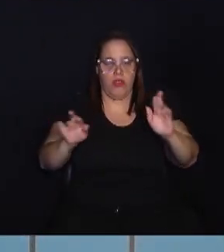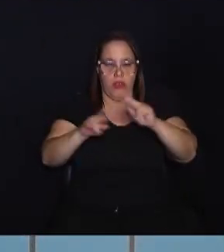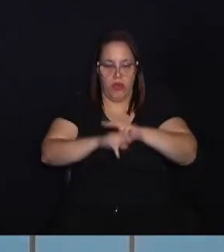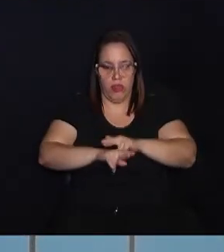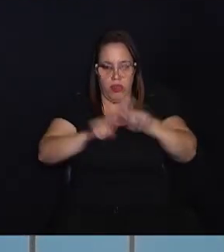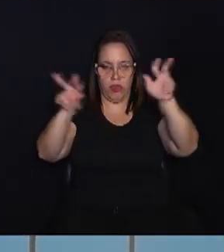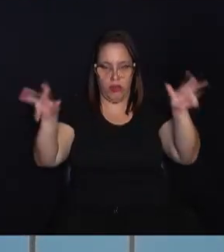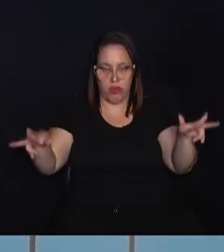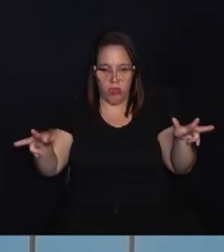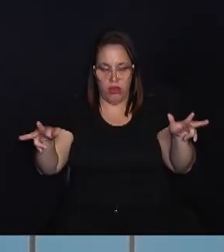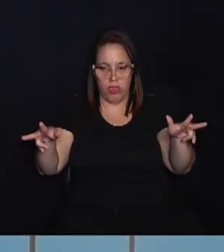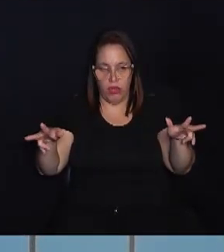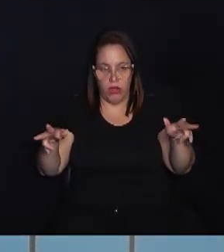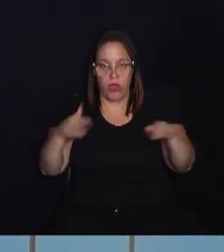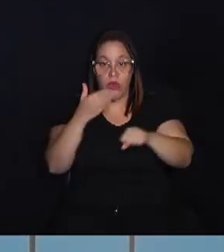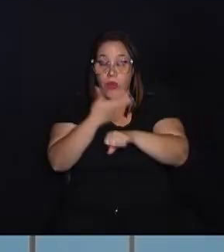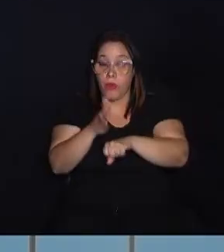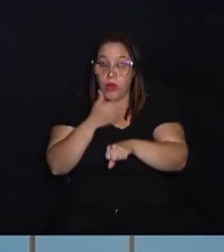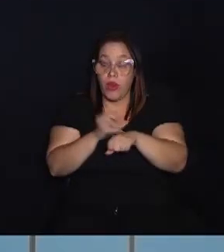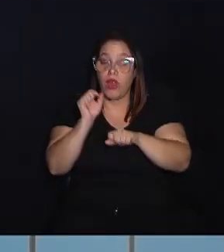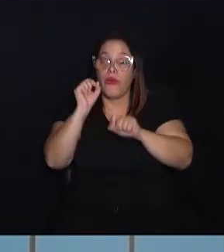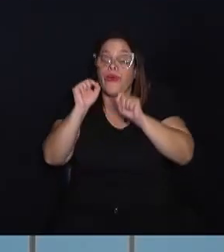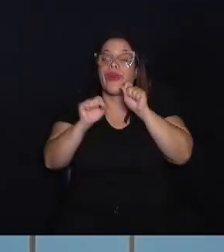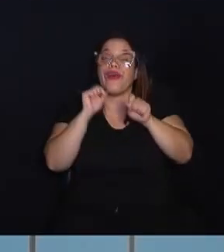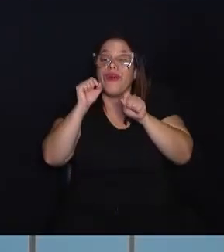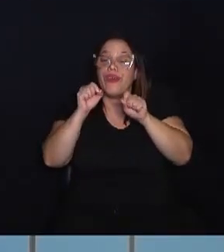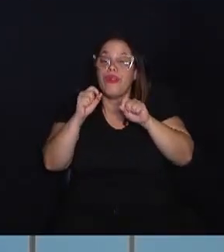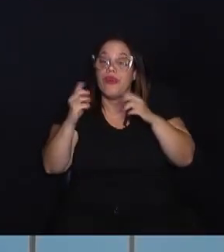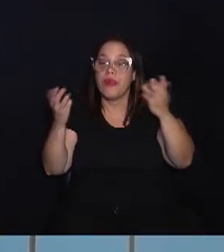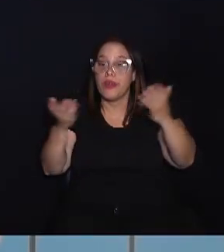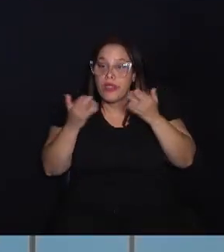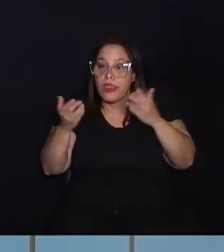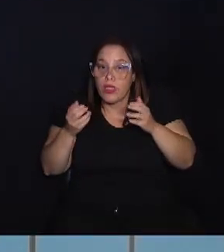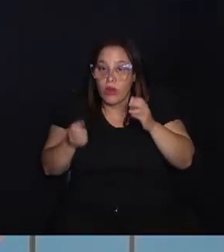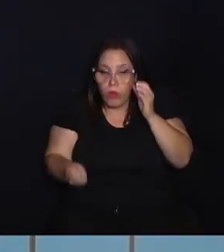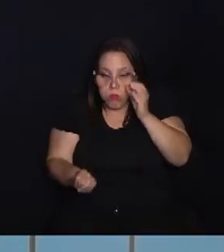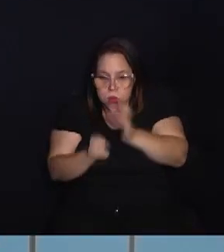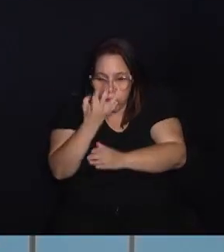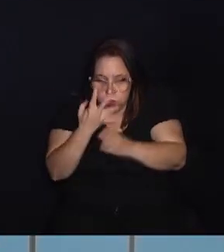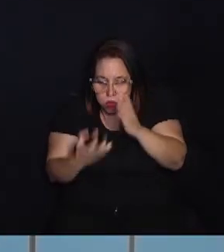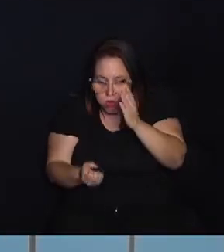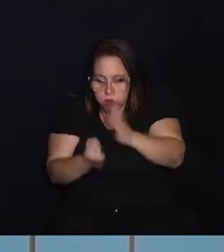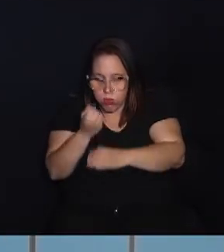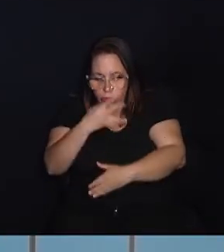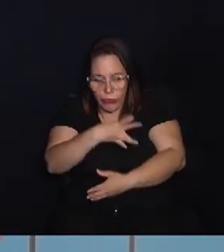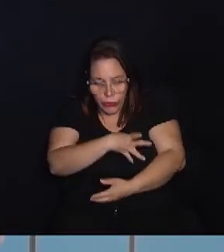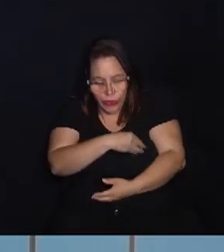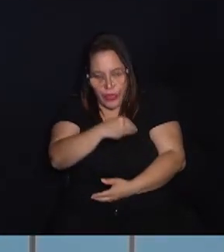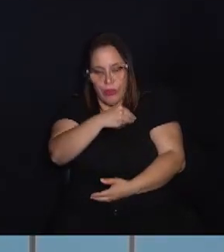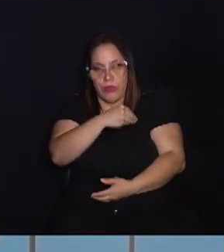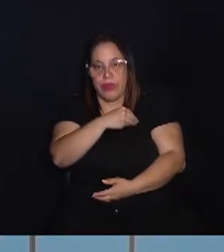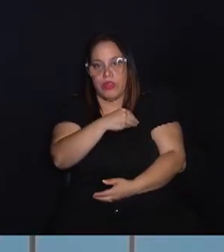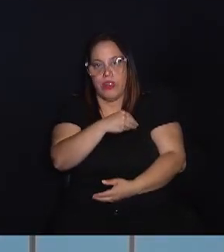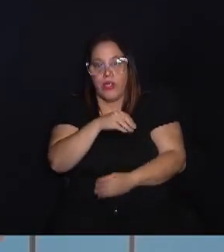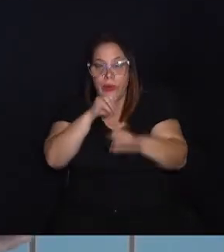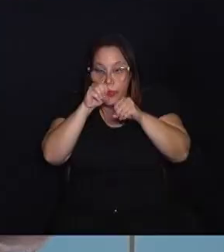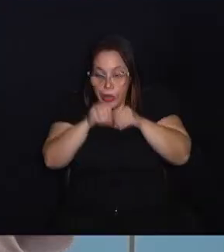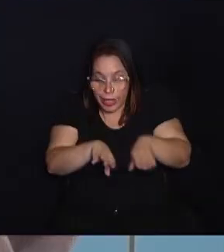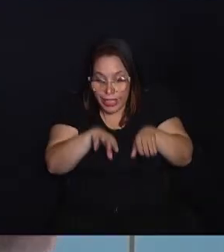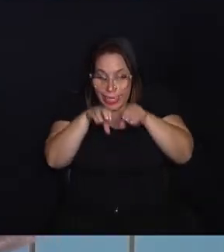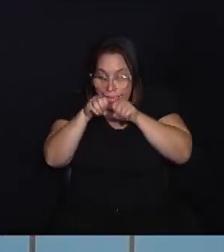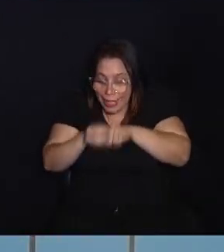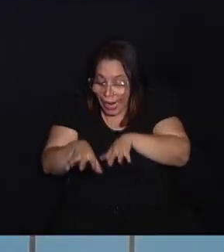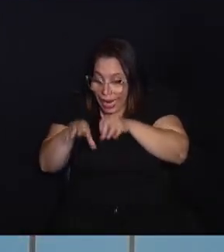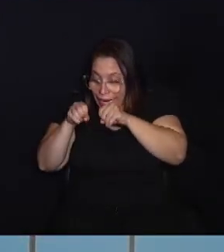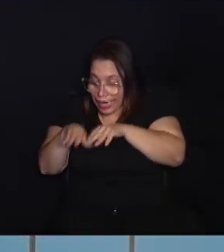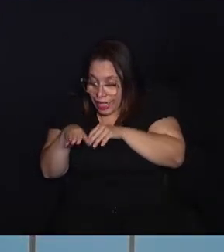O que acontece na prática é que hoje você criar filhos ou educar, você